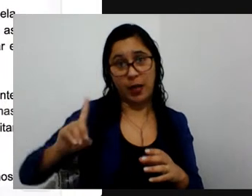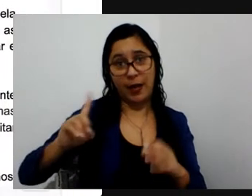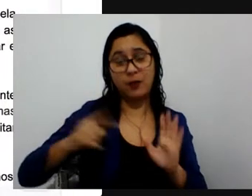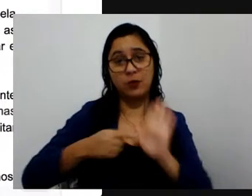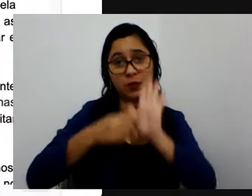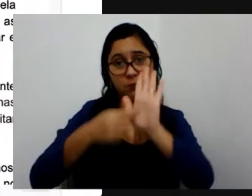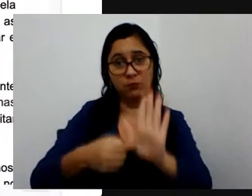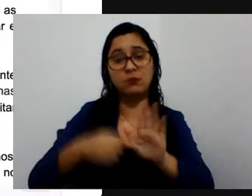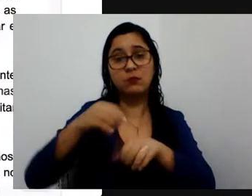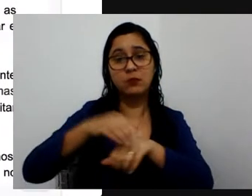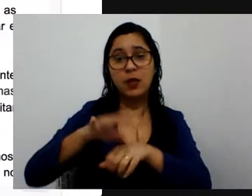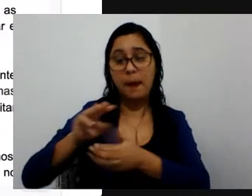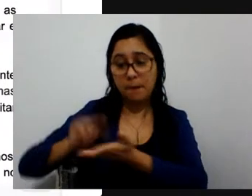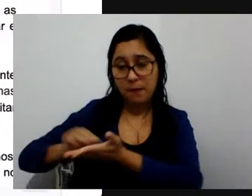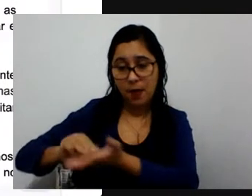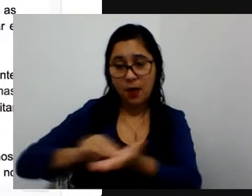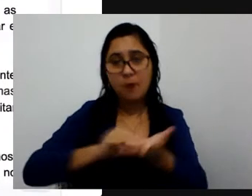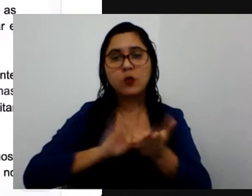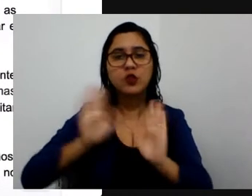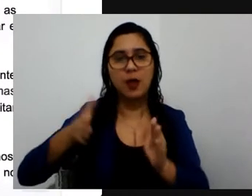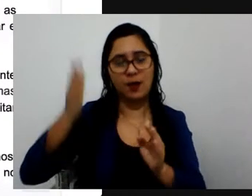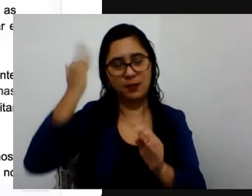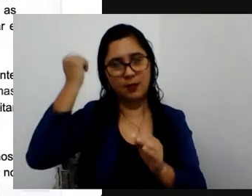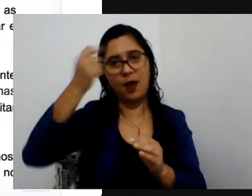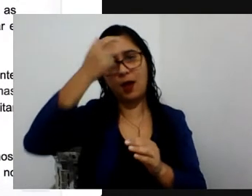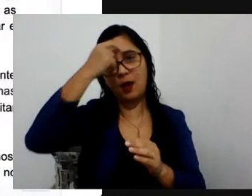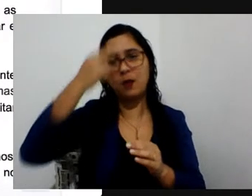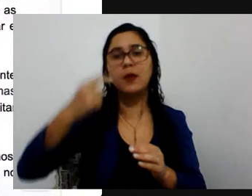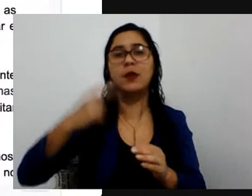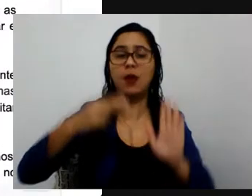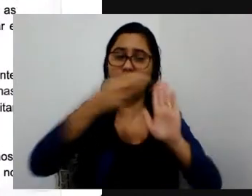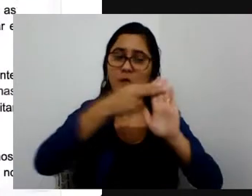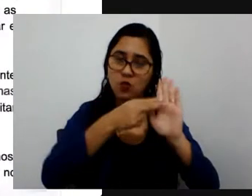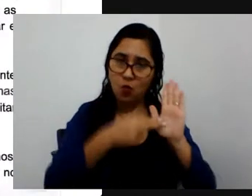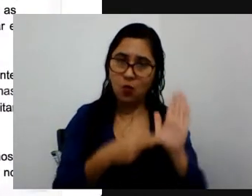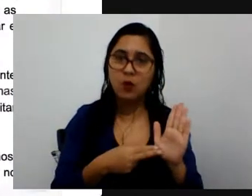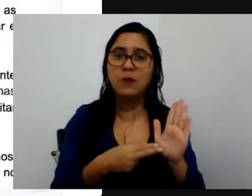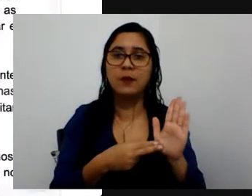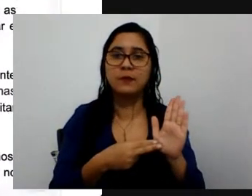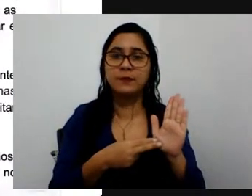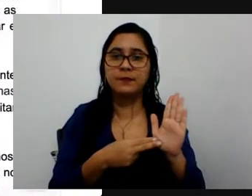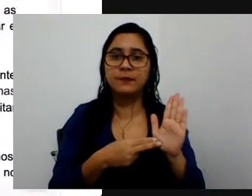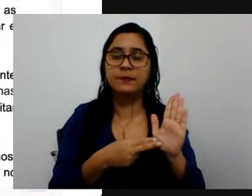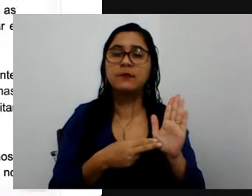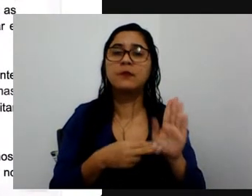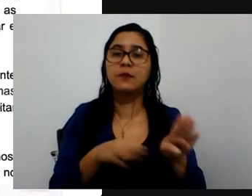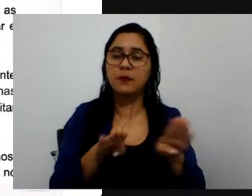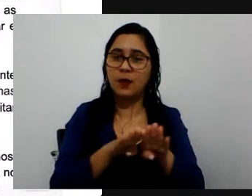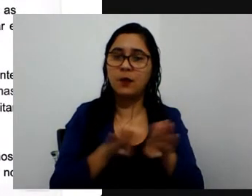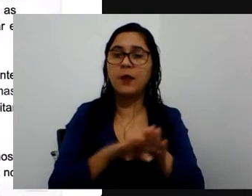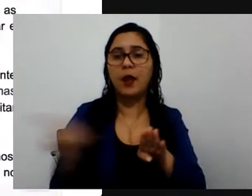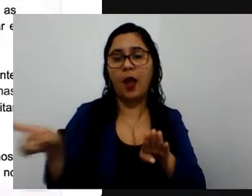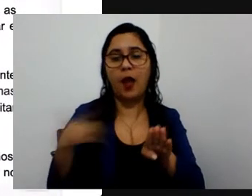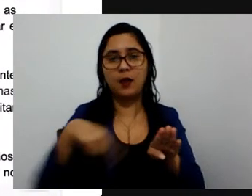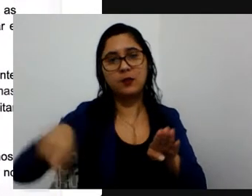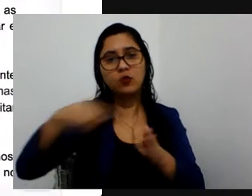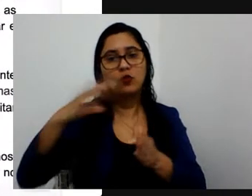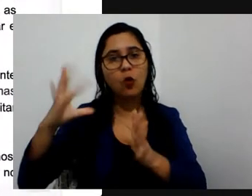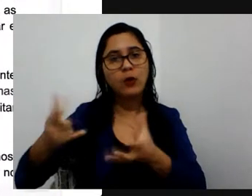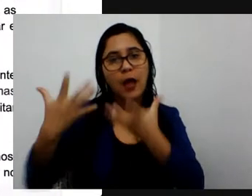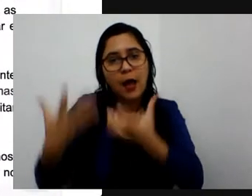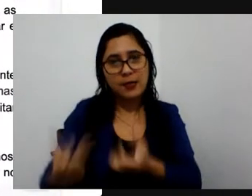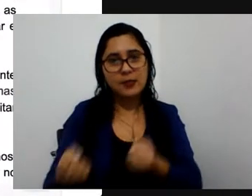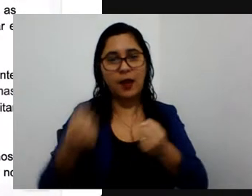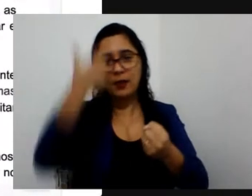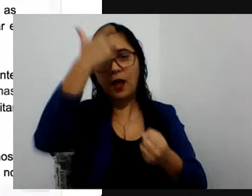de todas as candidaturas estão cientes da presente normativa e, bem como, dão anuência prévia à sessão